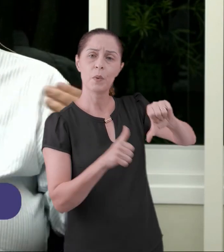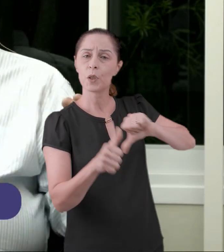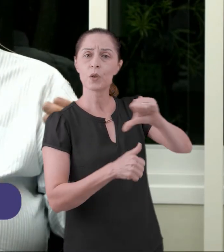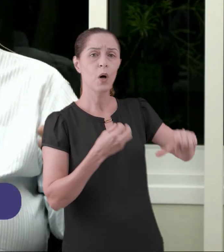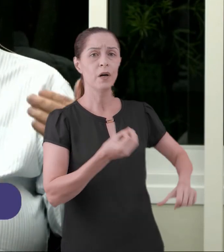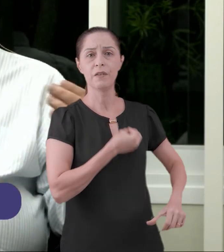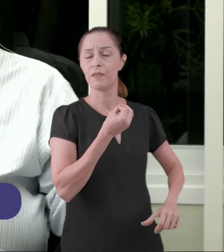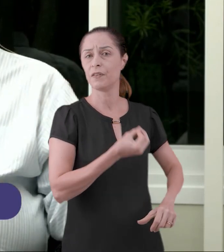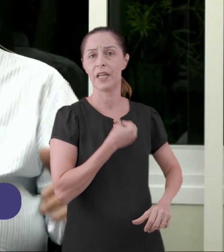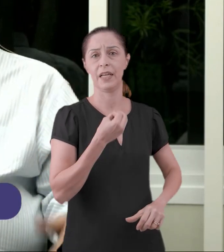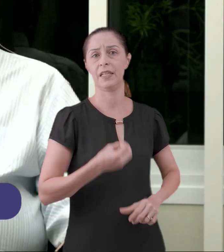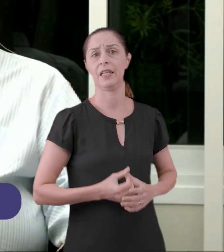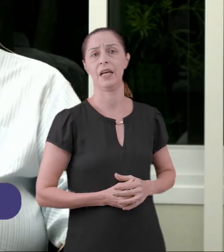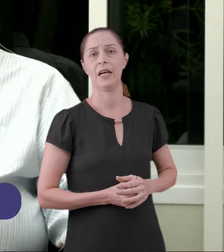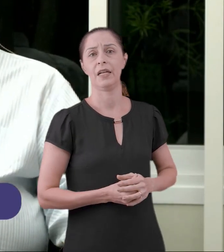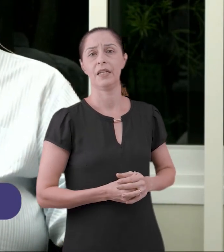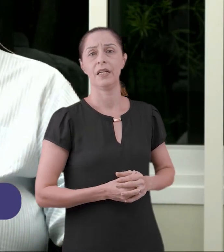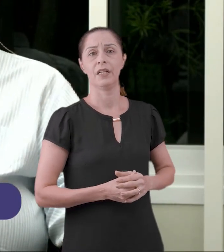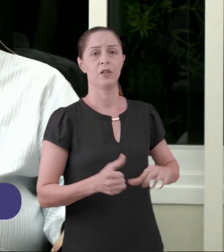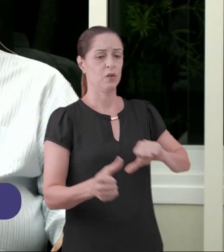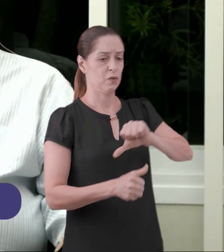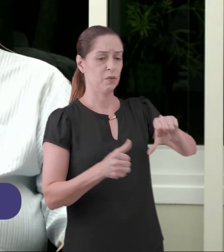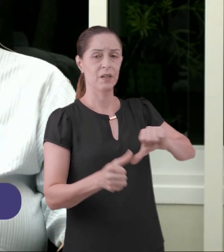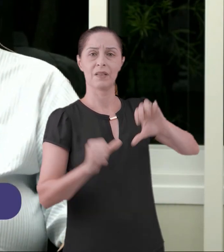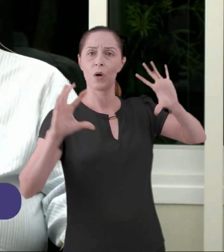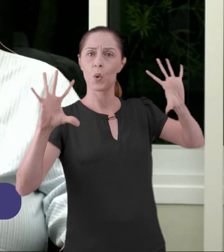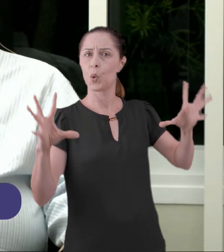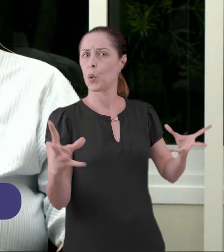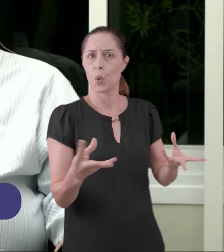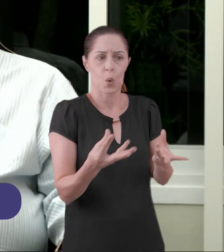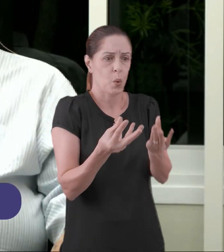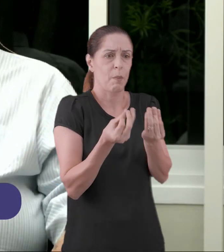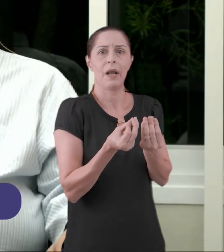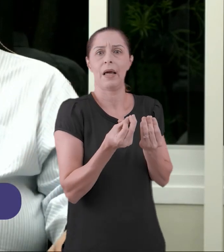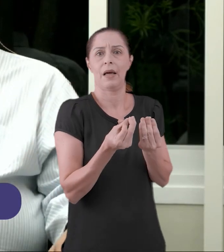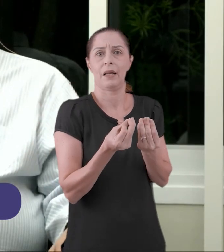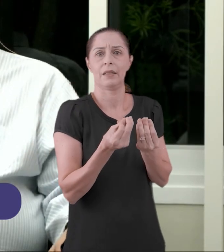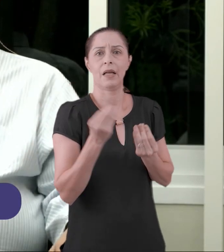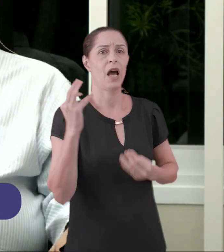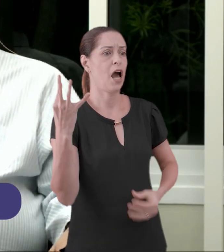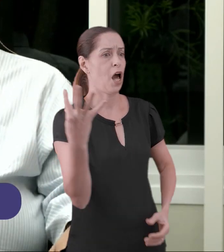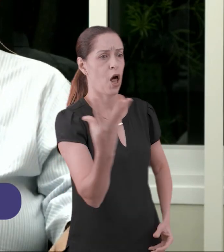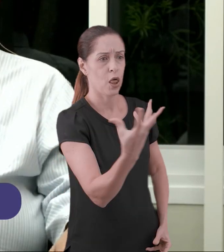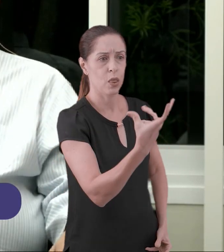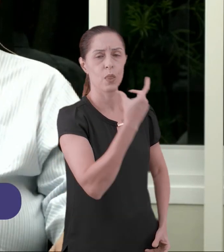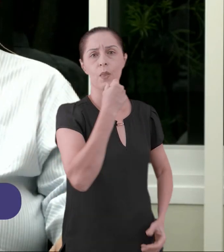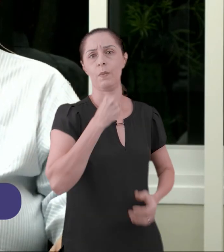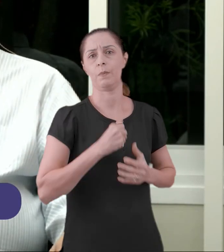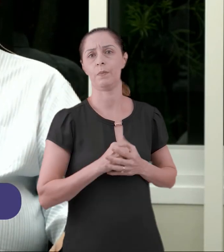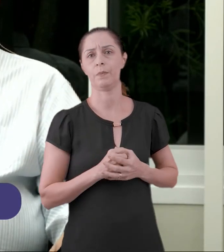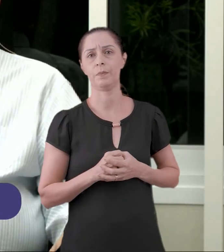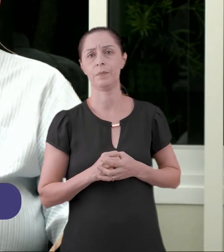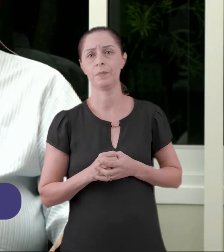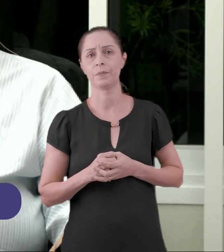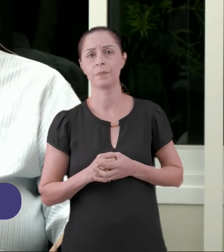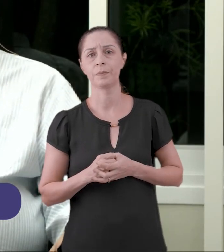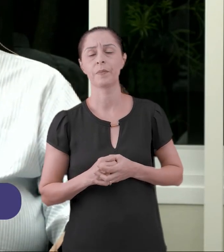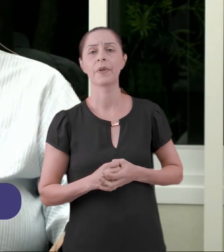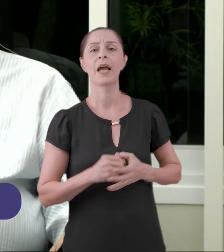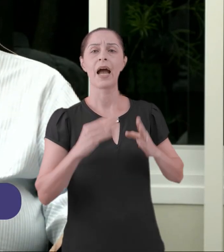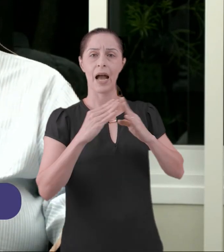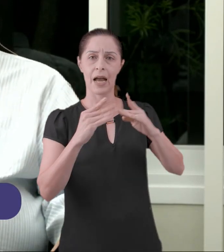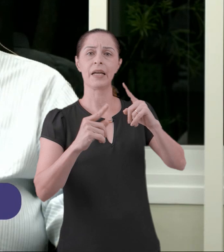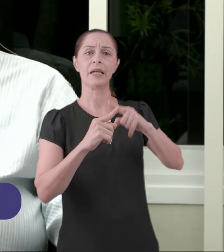uma transformação total e completa. Então, eu entendo, Lídia, que é papel da igreja